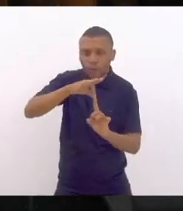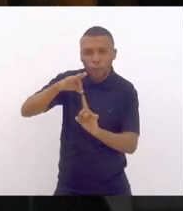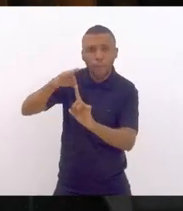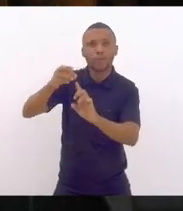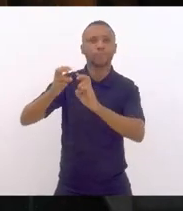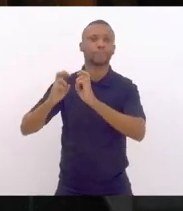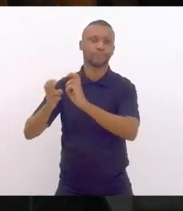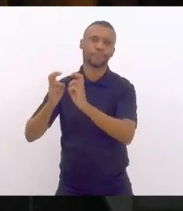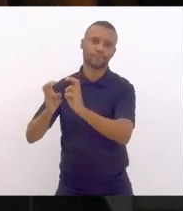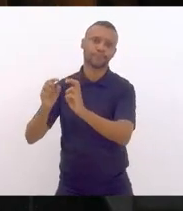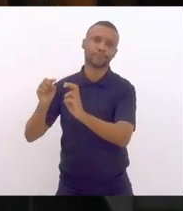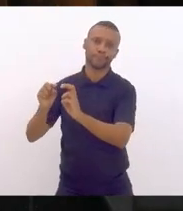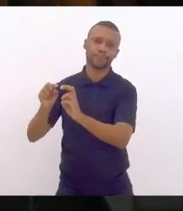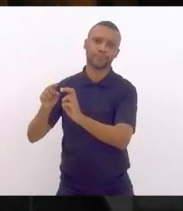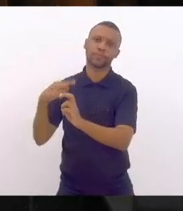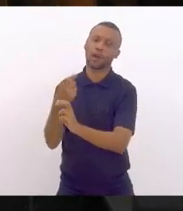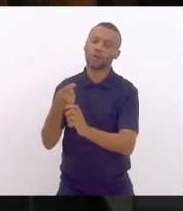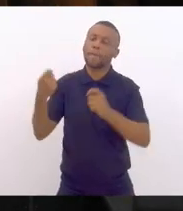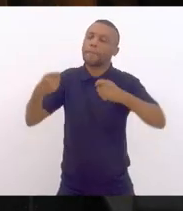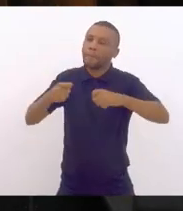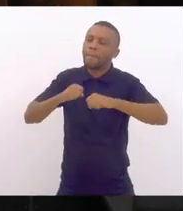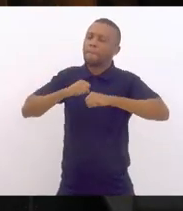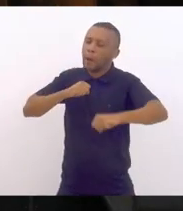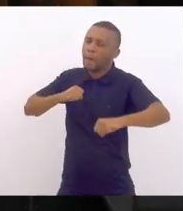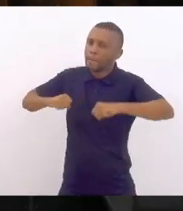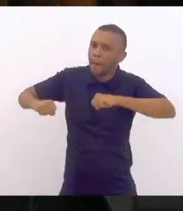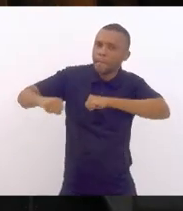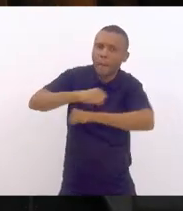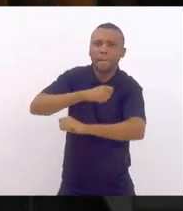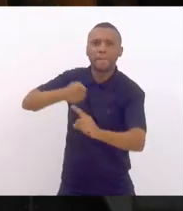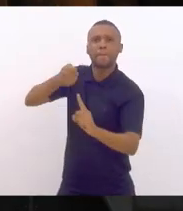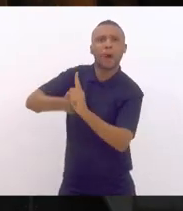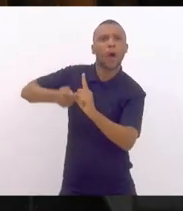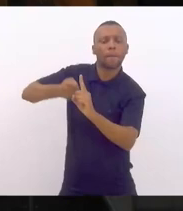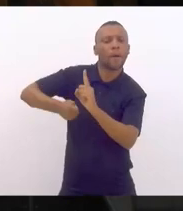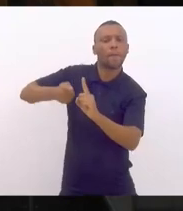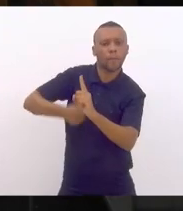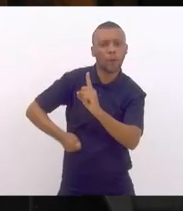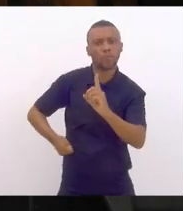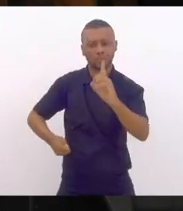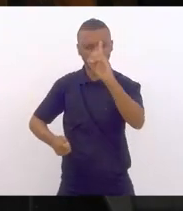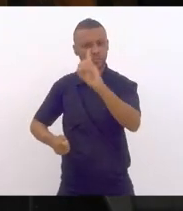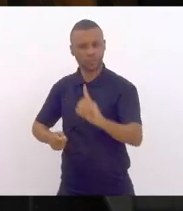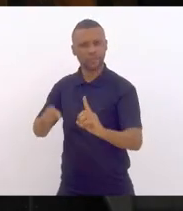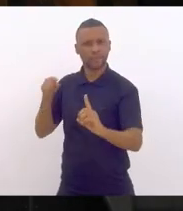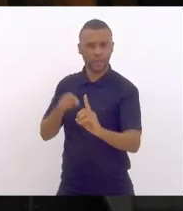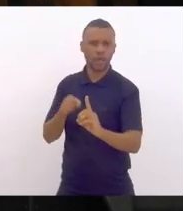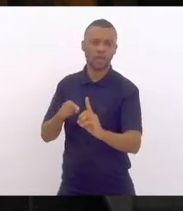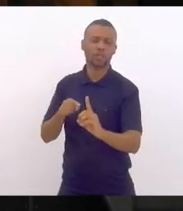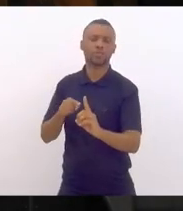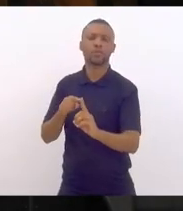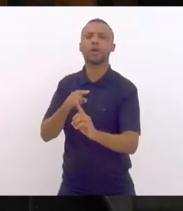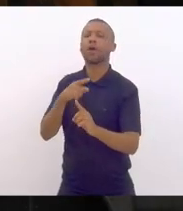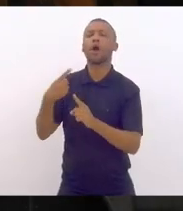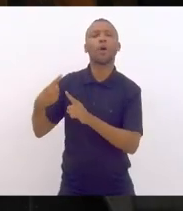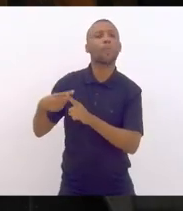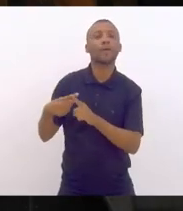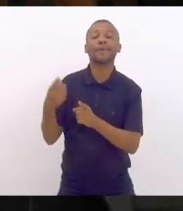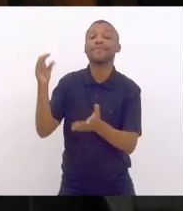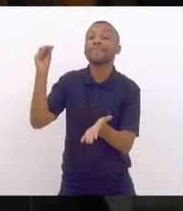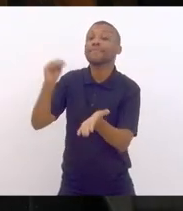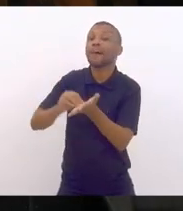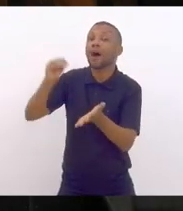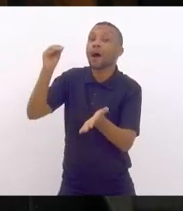precisa ainda muita luta das pessoas com deficiência porque a acessibilidade